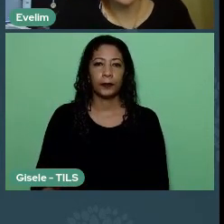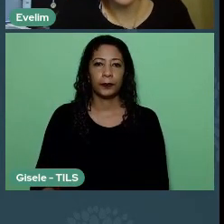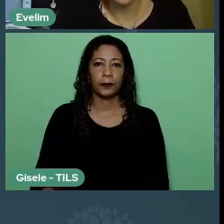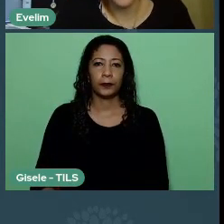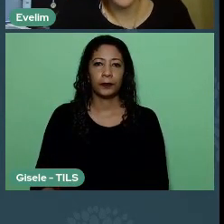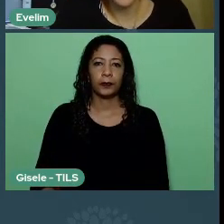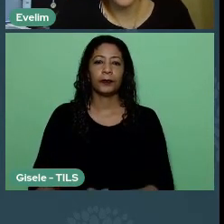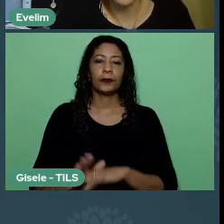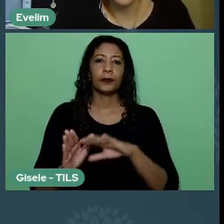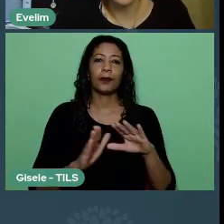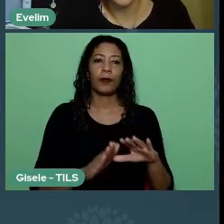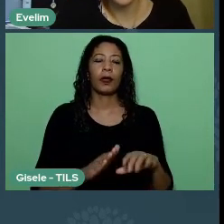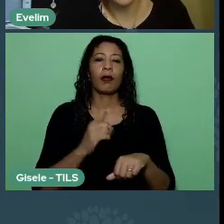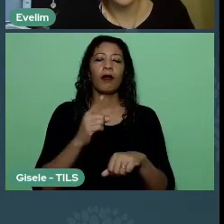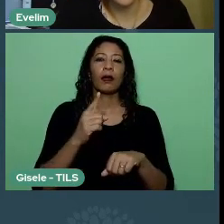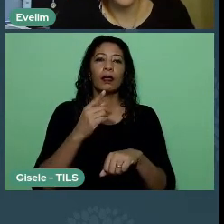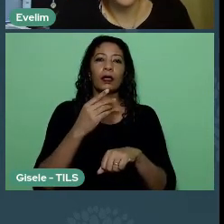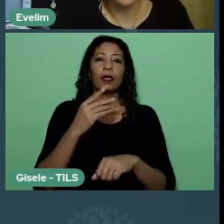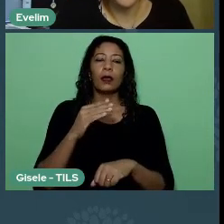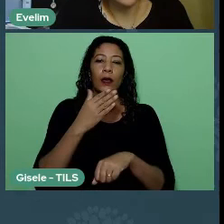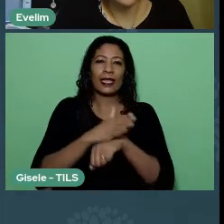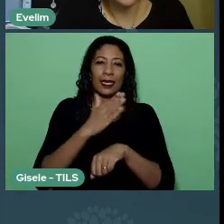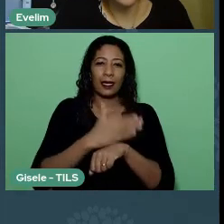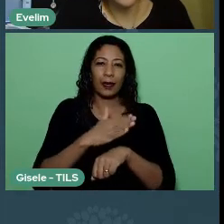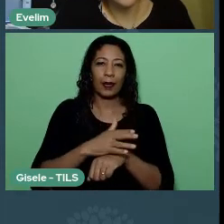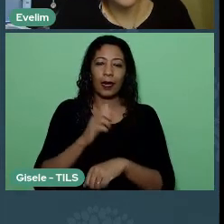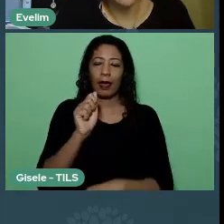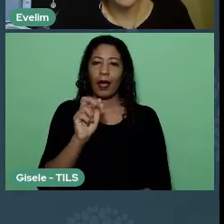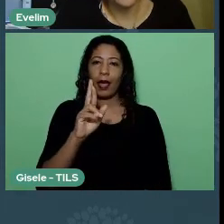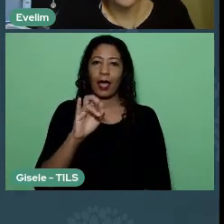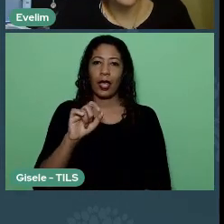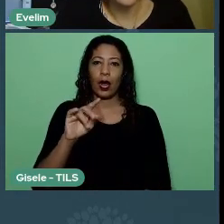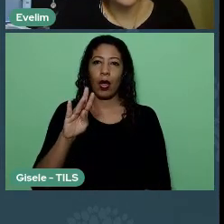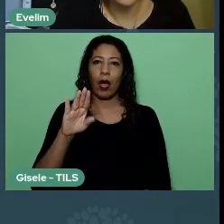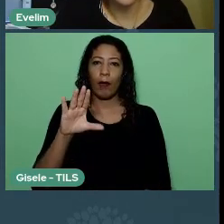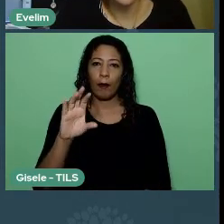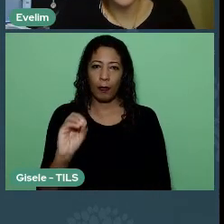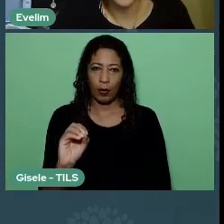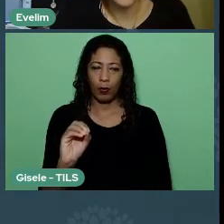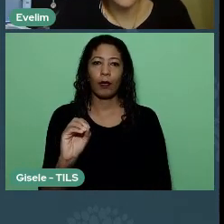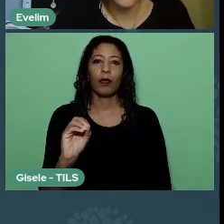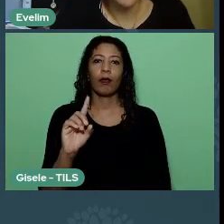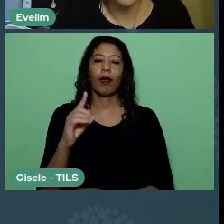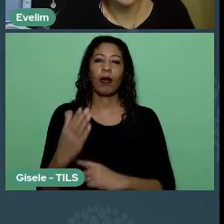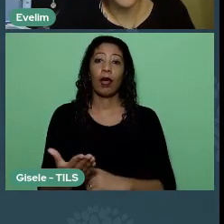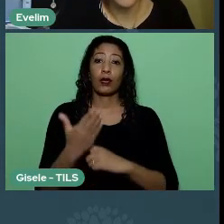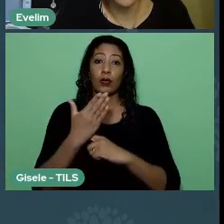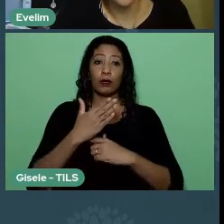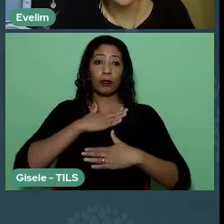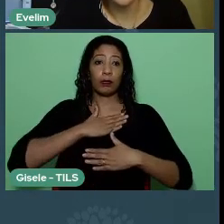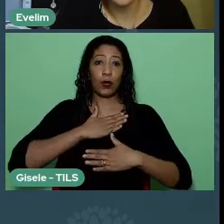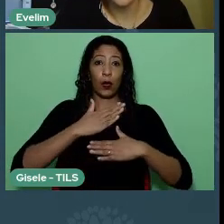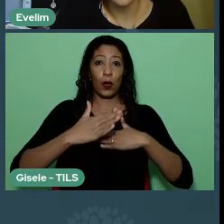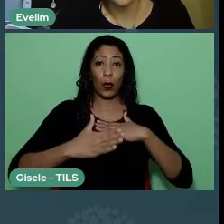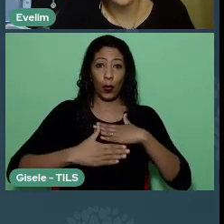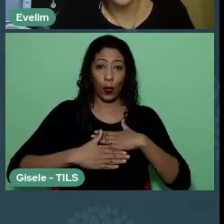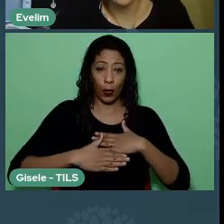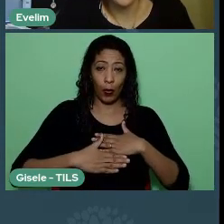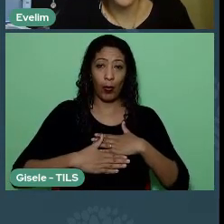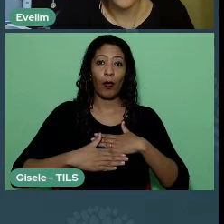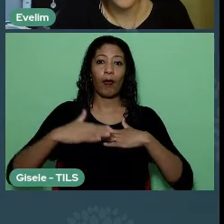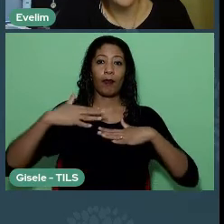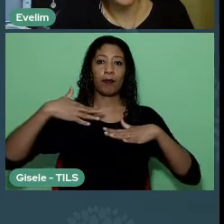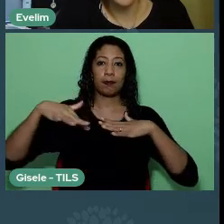Já o treinamento aeróbio, ou seja, o exercício físico, ele melhora a aptidão física, né, a